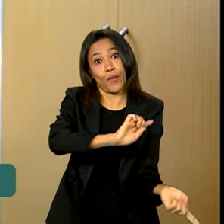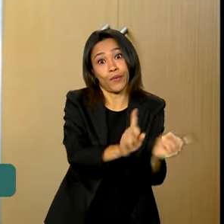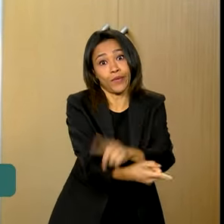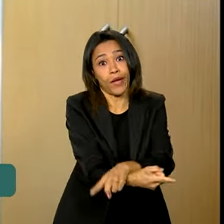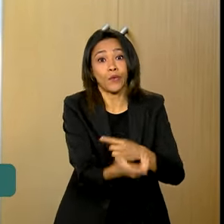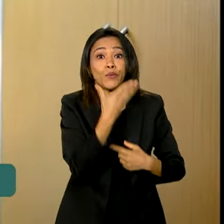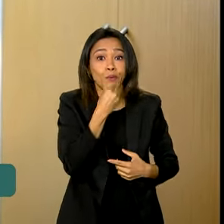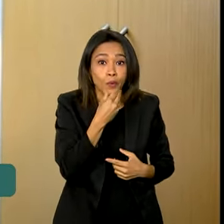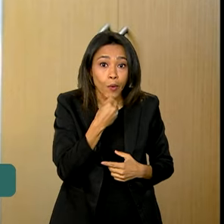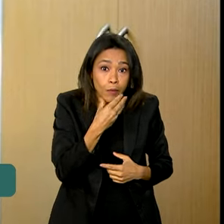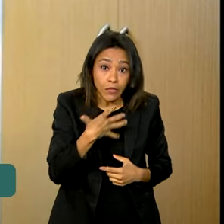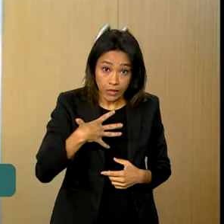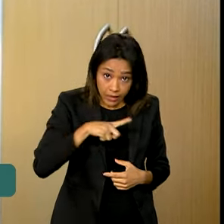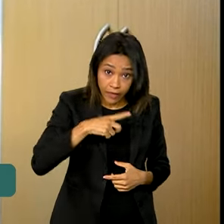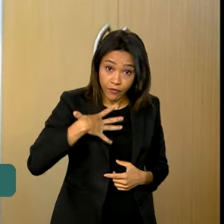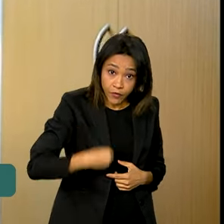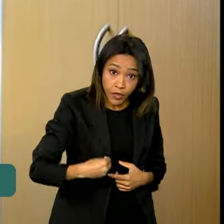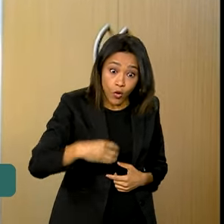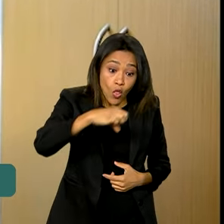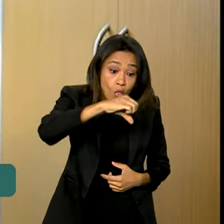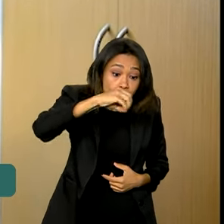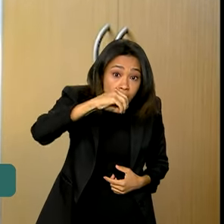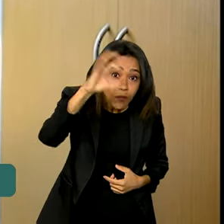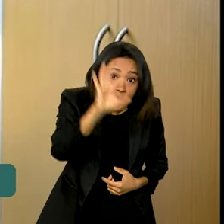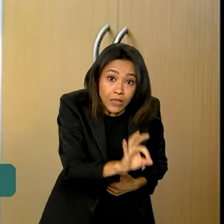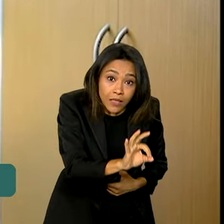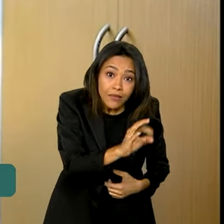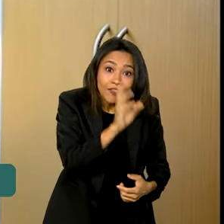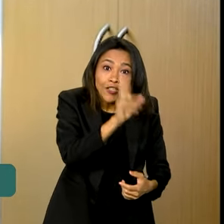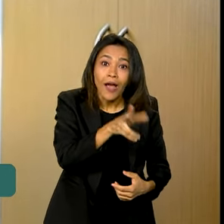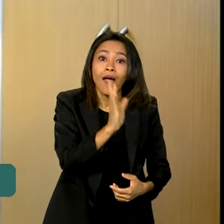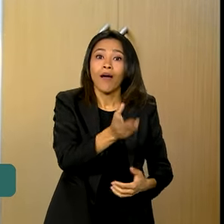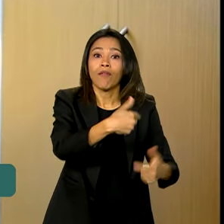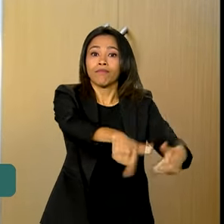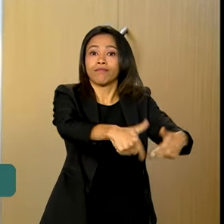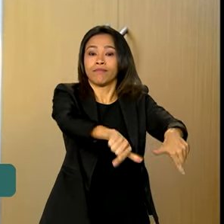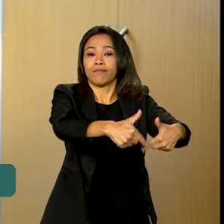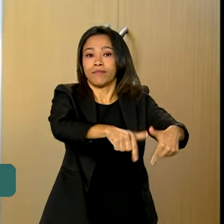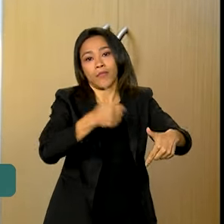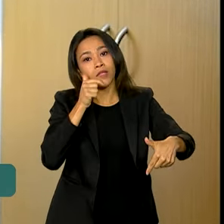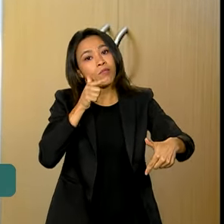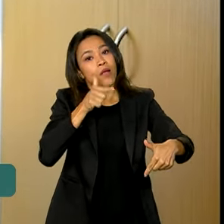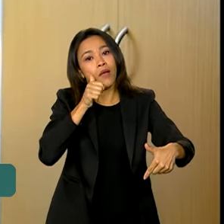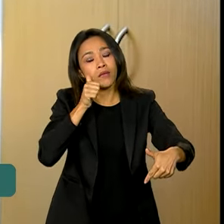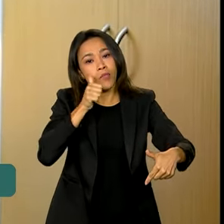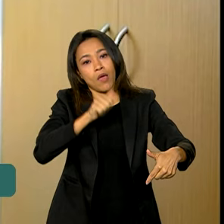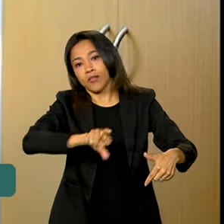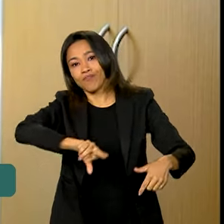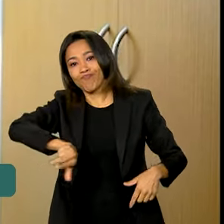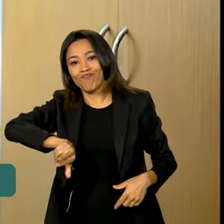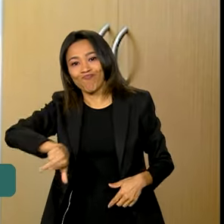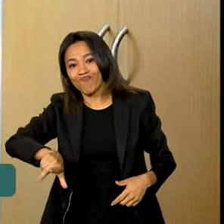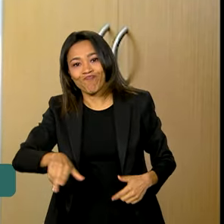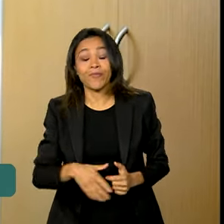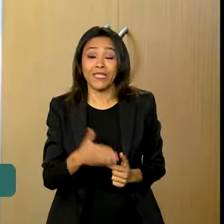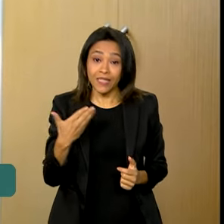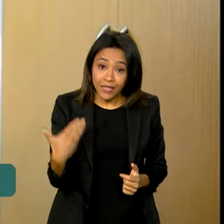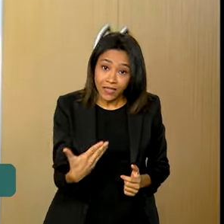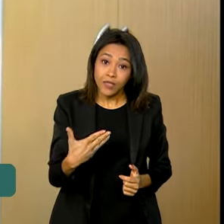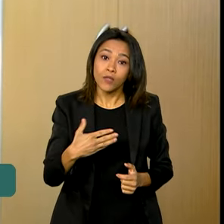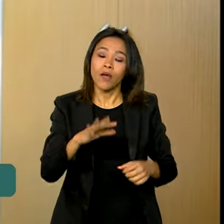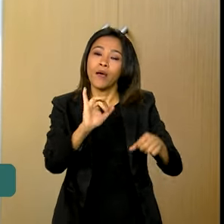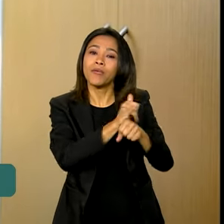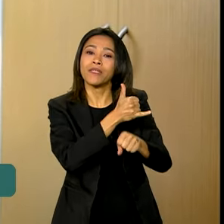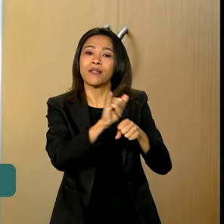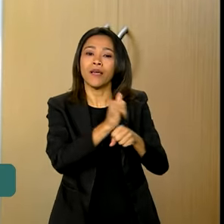os homens com filhos, quase 90% estão empregados. Então, esse é um importante instrumento de